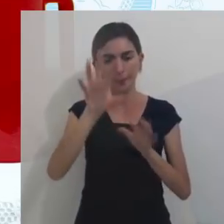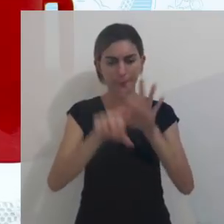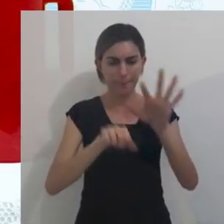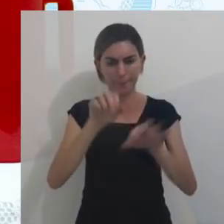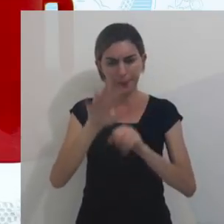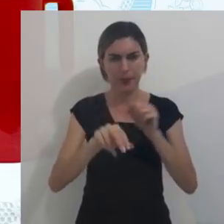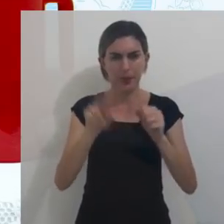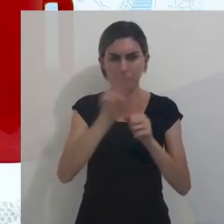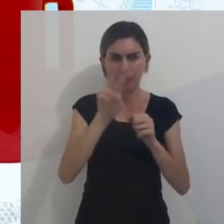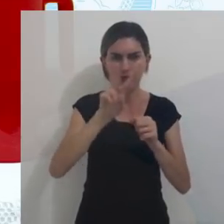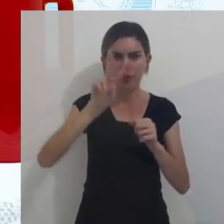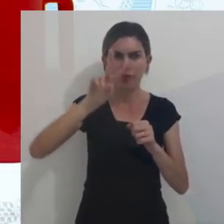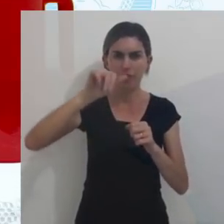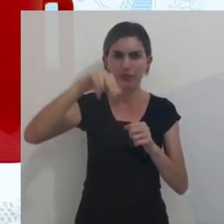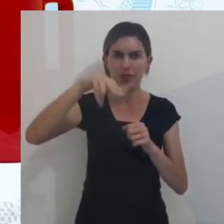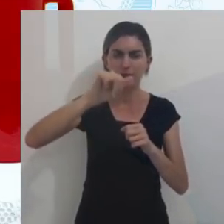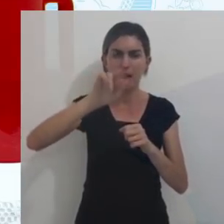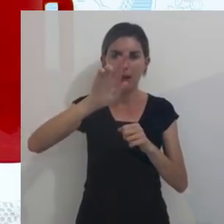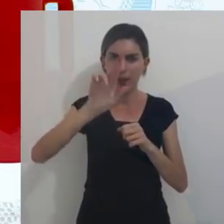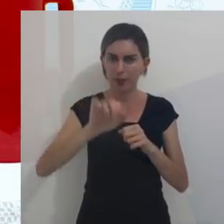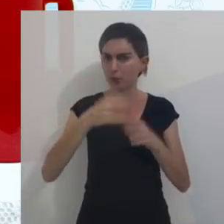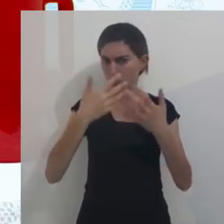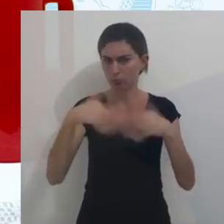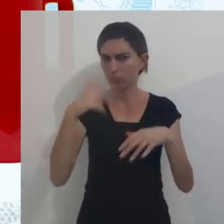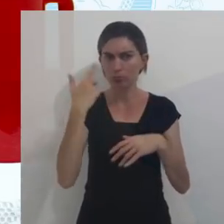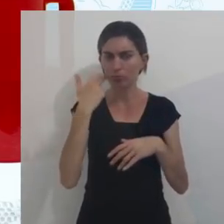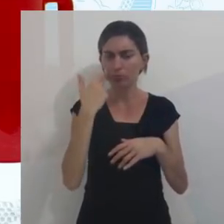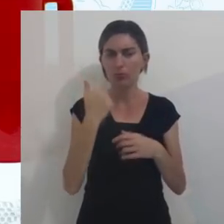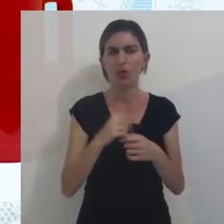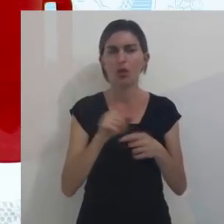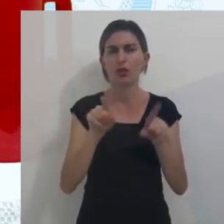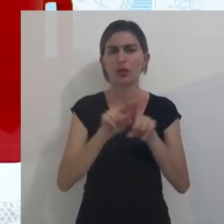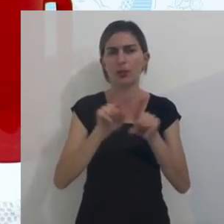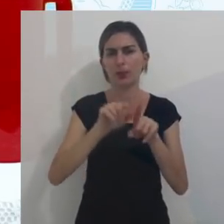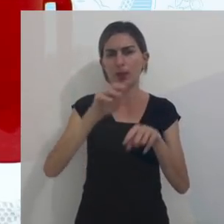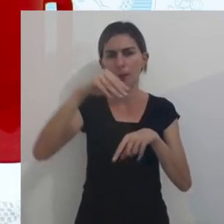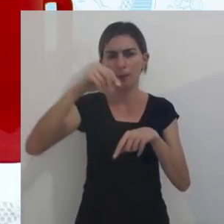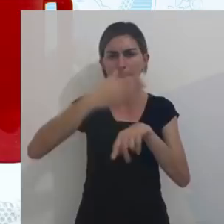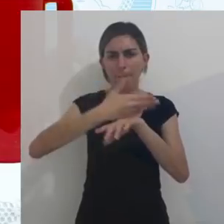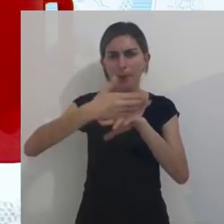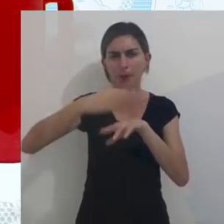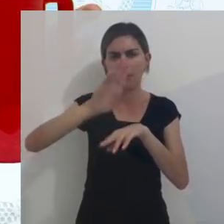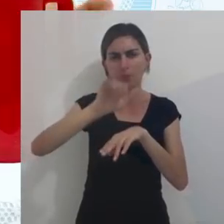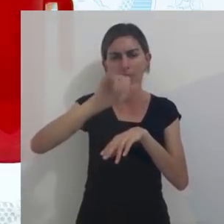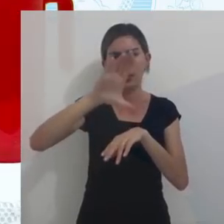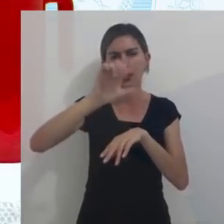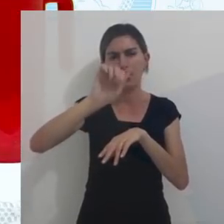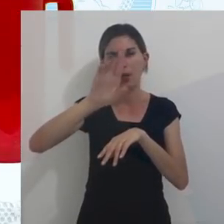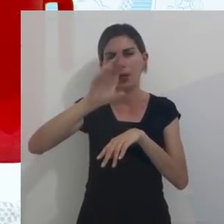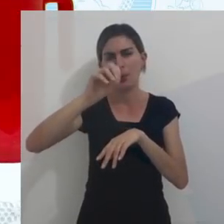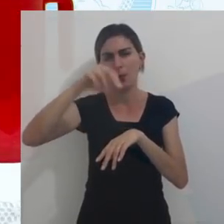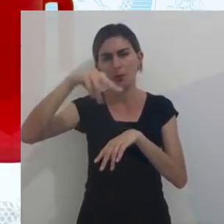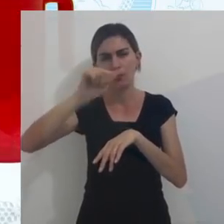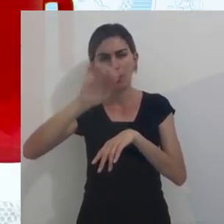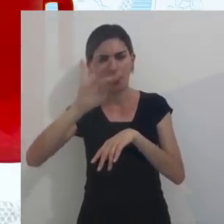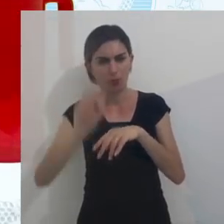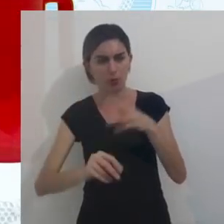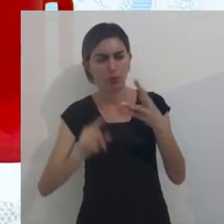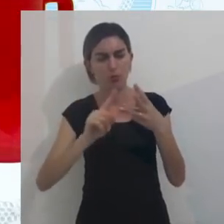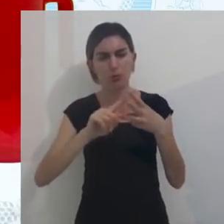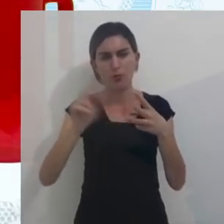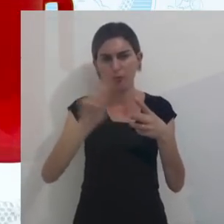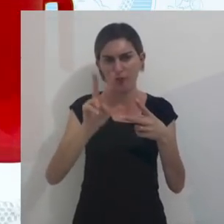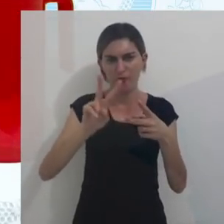Peguei o vinagre comum e peguei aqui o bicarbonato de sódio. Tá? O vinagre